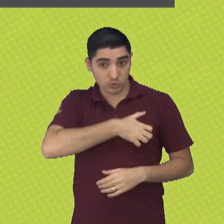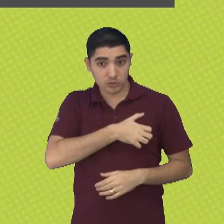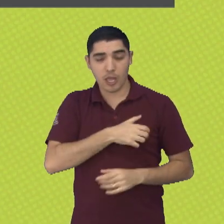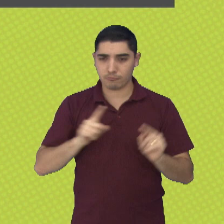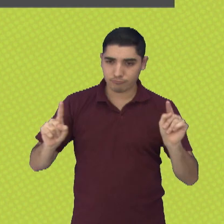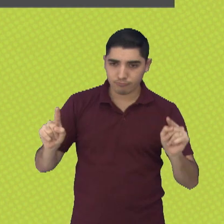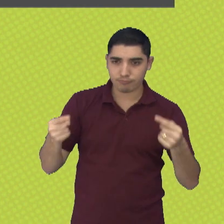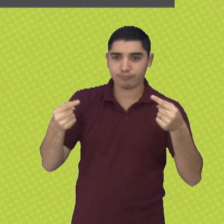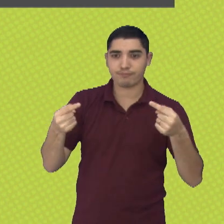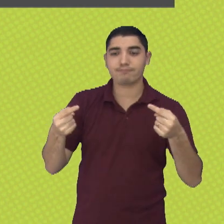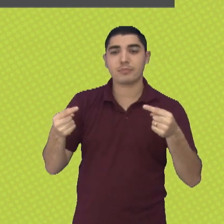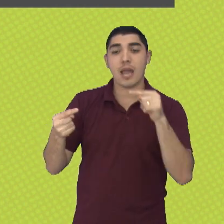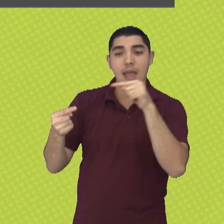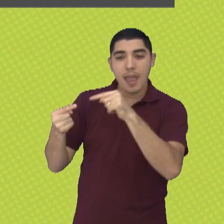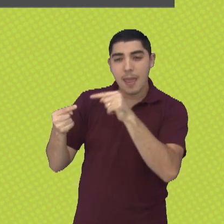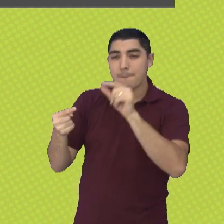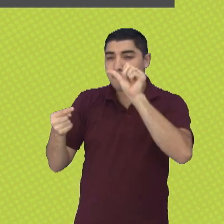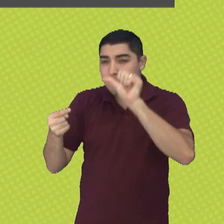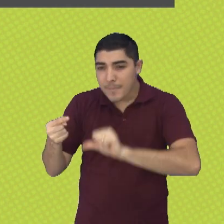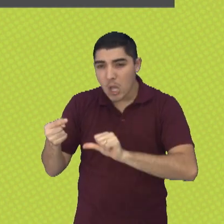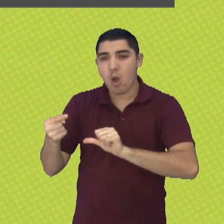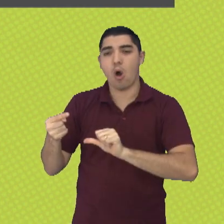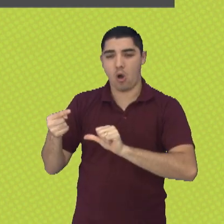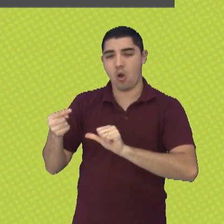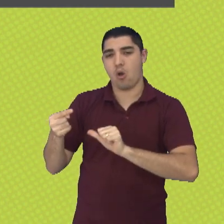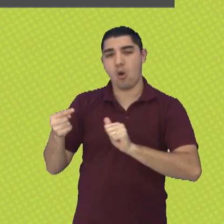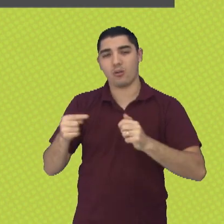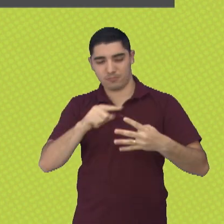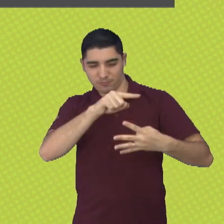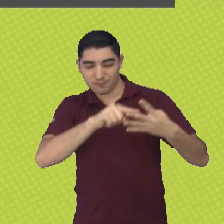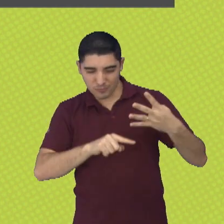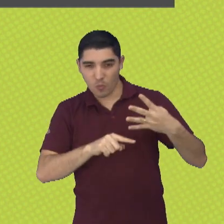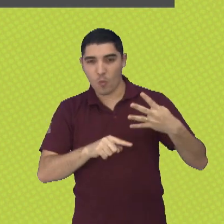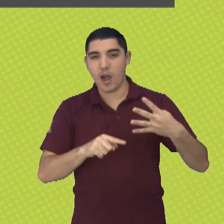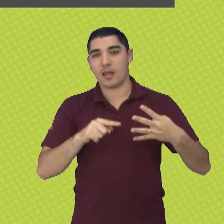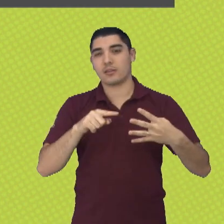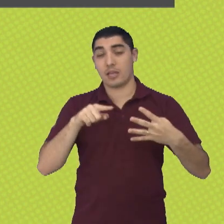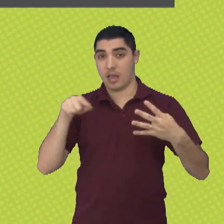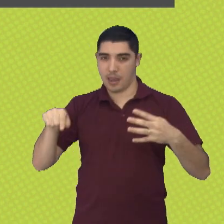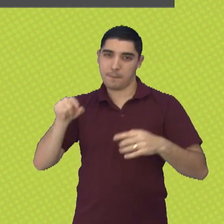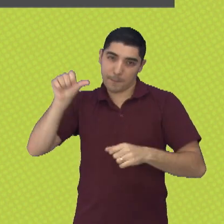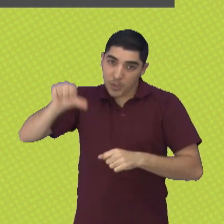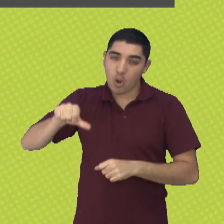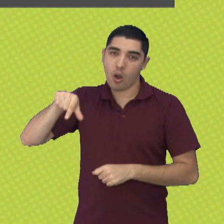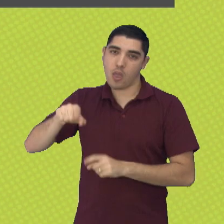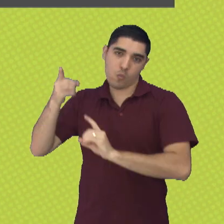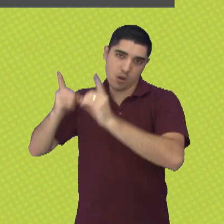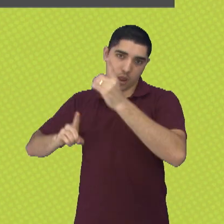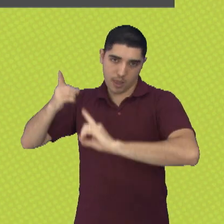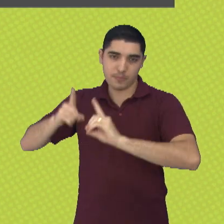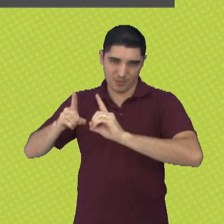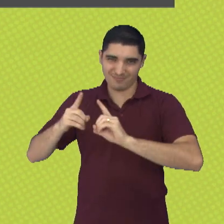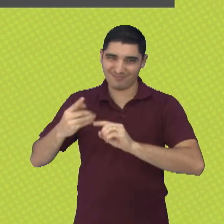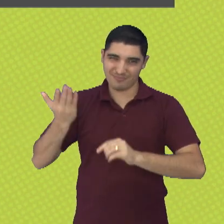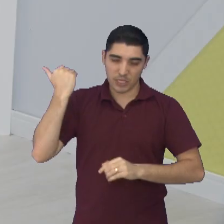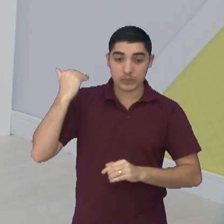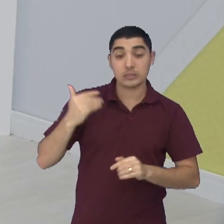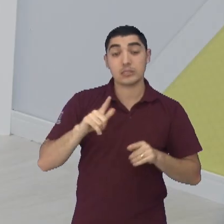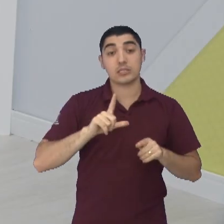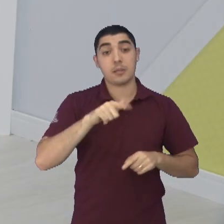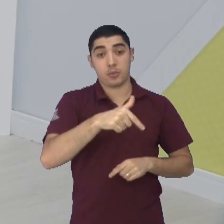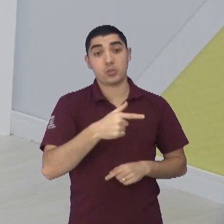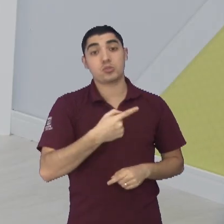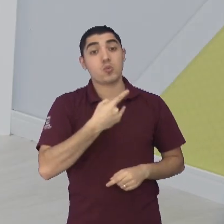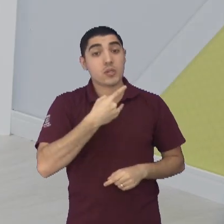o time de pior campanha dentre os 4 classificados, que é o Grêmio Prudente. Em segundo, o 15 de Piracicaba, que